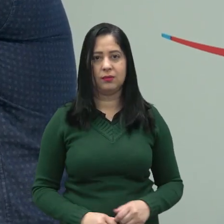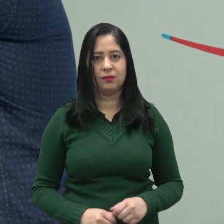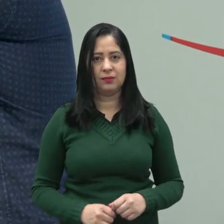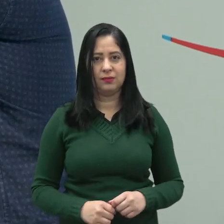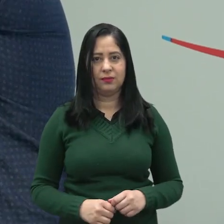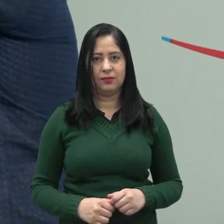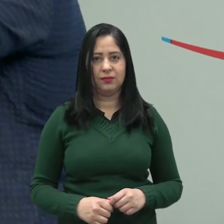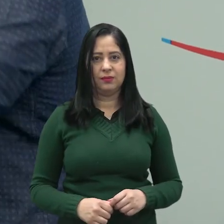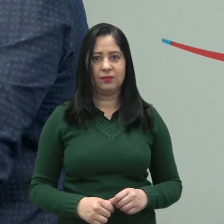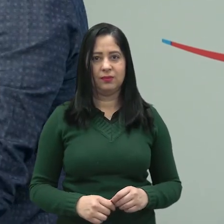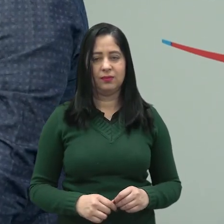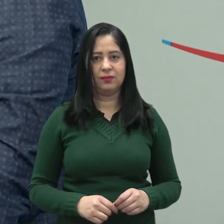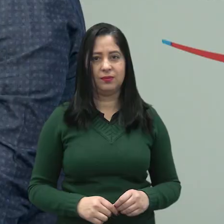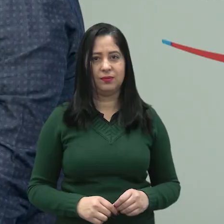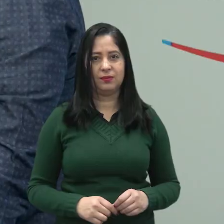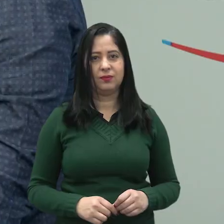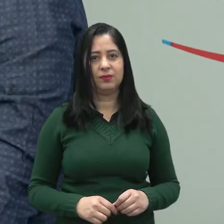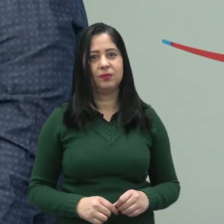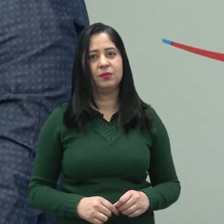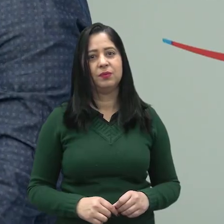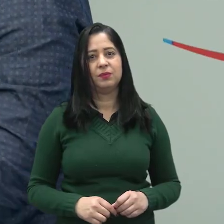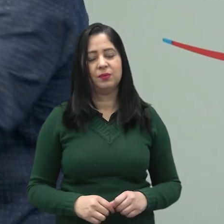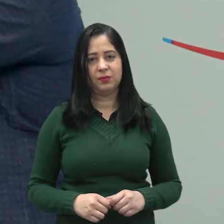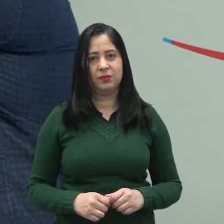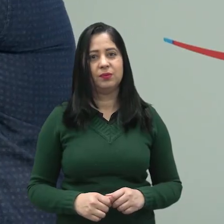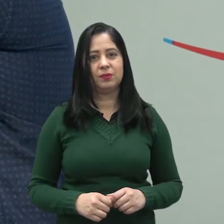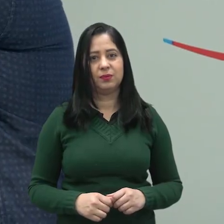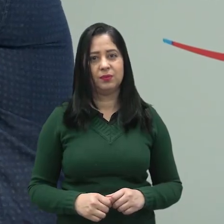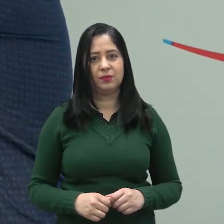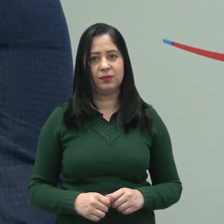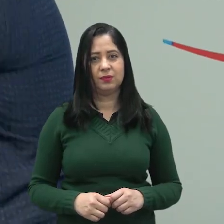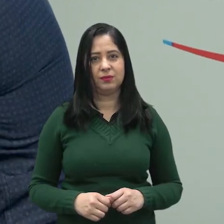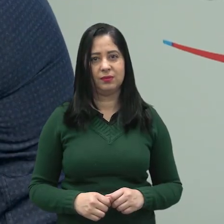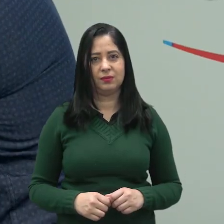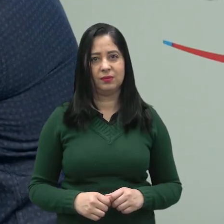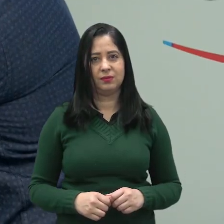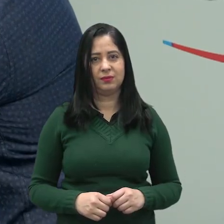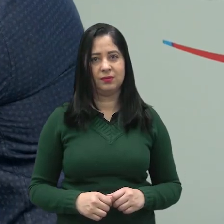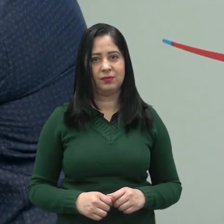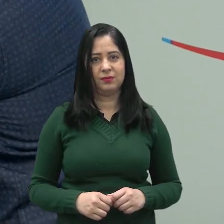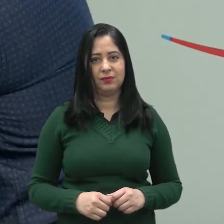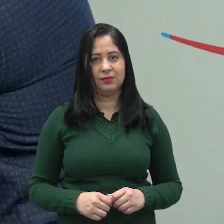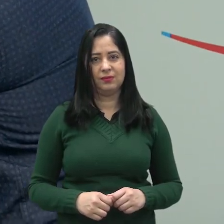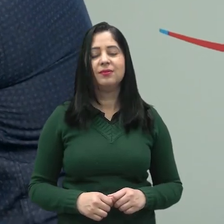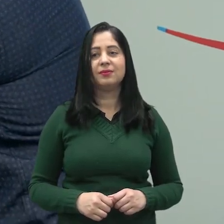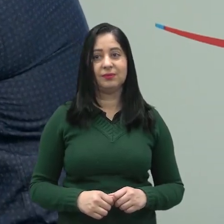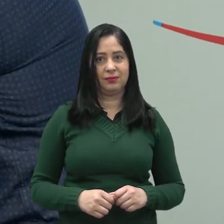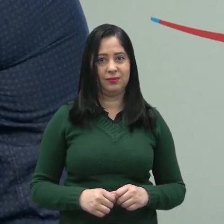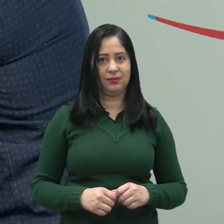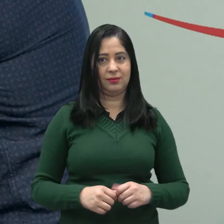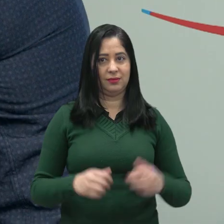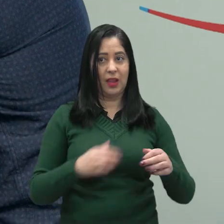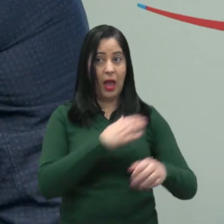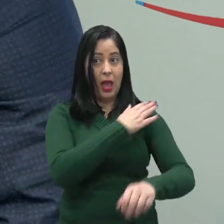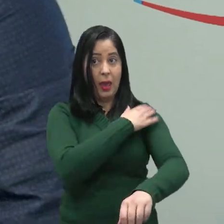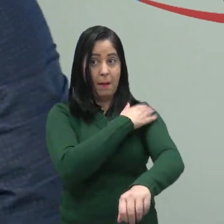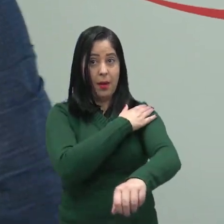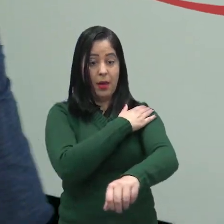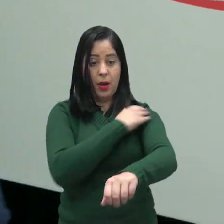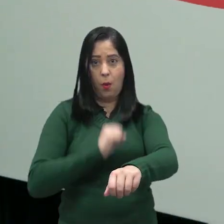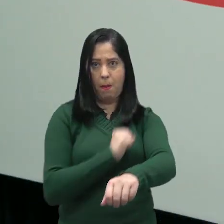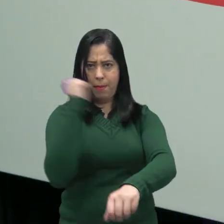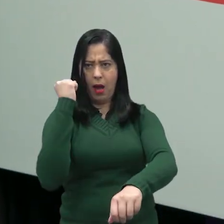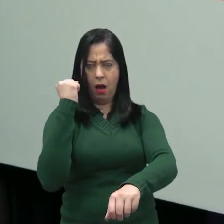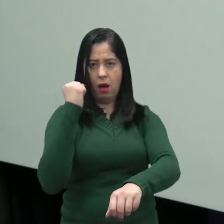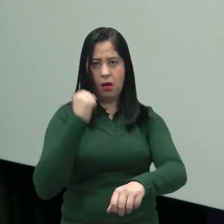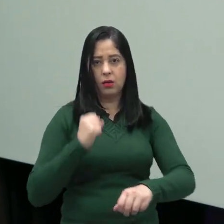dessa situação. Eu tiro... legal. Pode manter ele. Eu tiro, seguro e por baixo da axila eu puxo ele